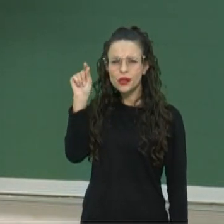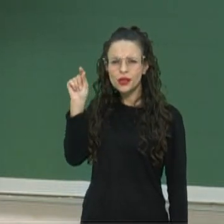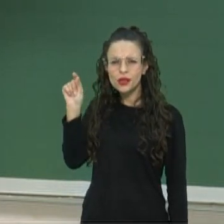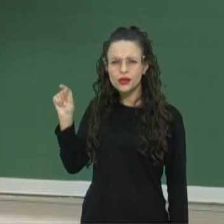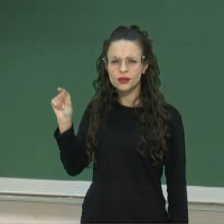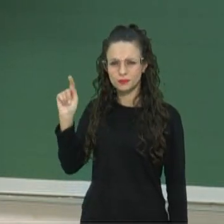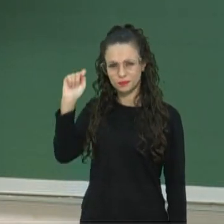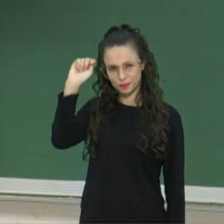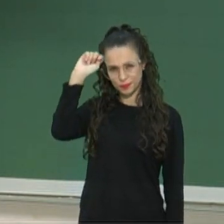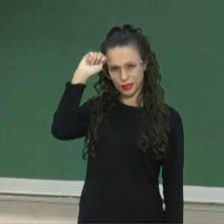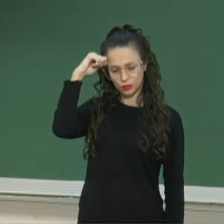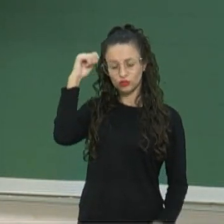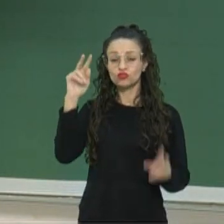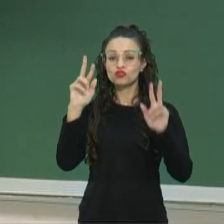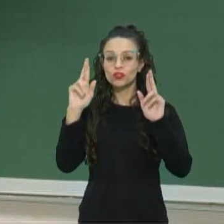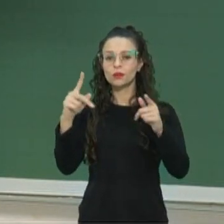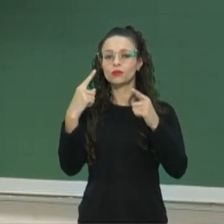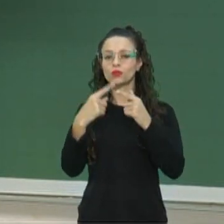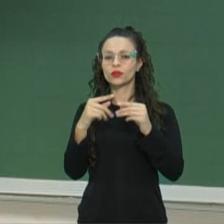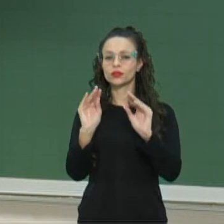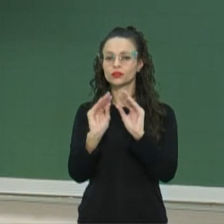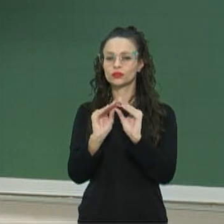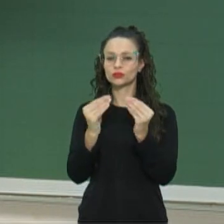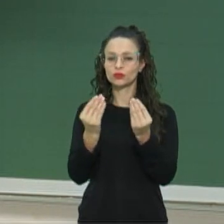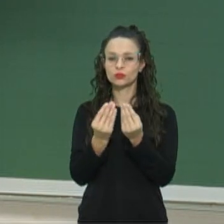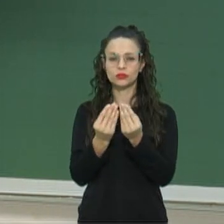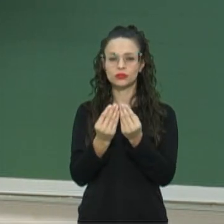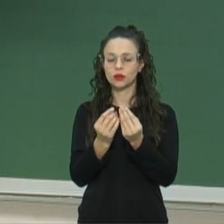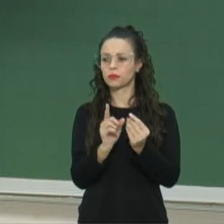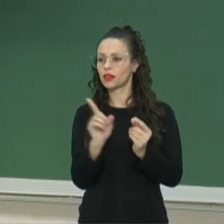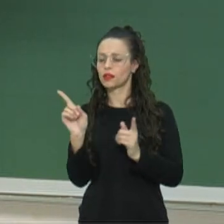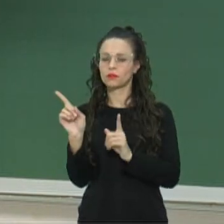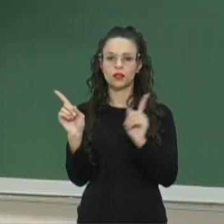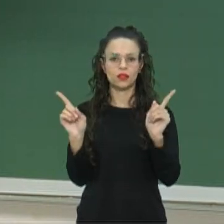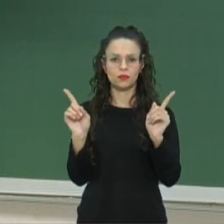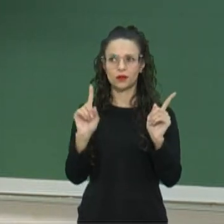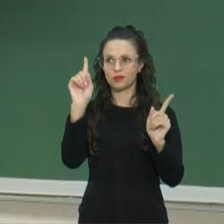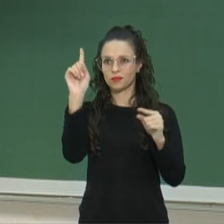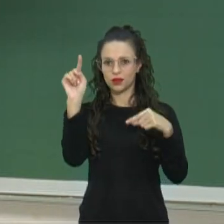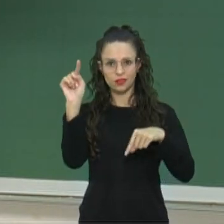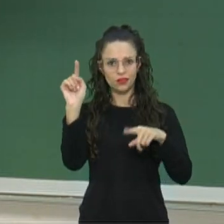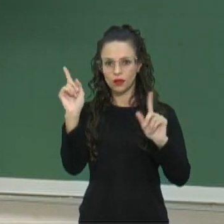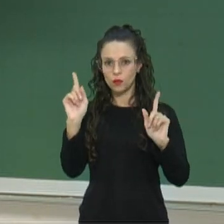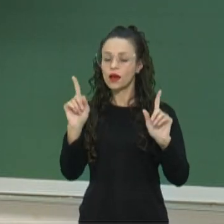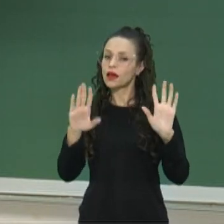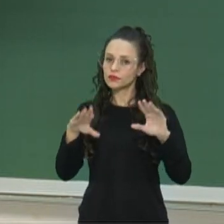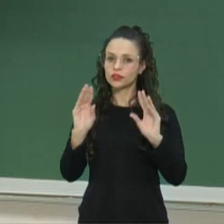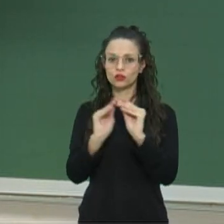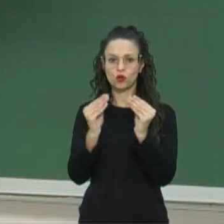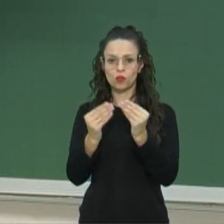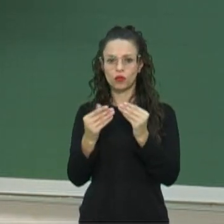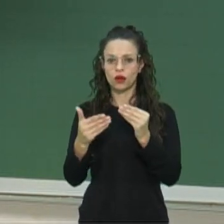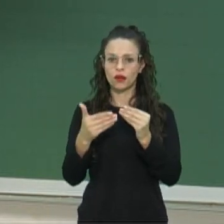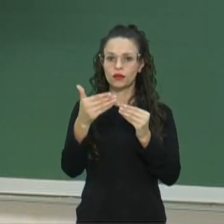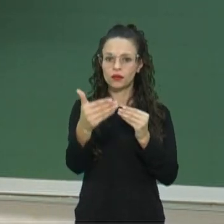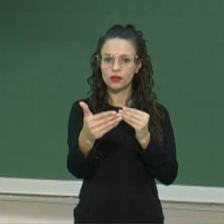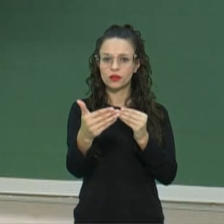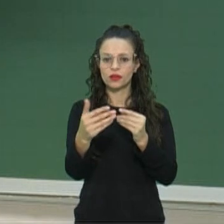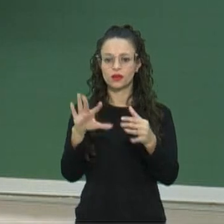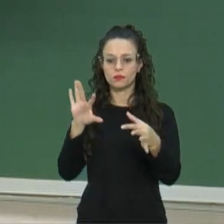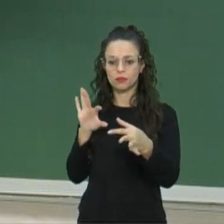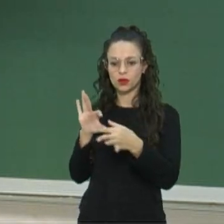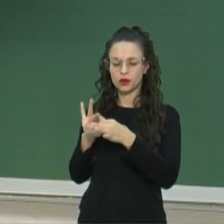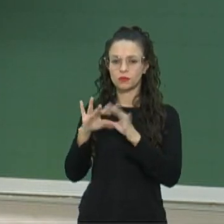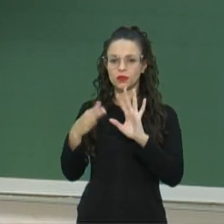forma diferente, né? Porque os compostos não estão um para o lado, para o outro, para cima e para baixo, né? Às vezes tem composto para frente, tem ligação para